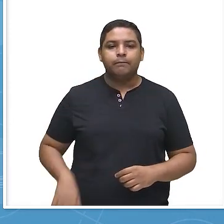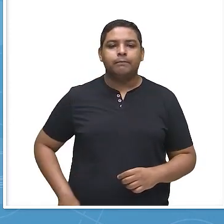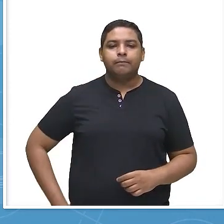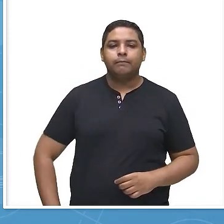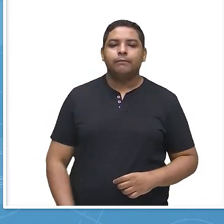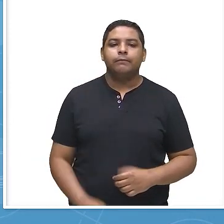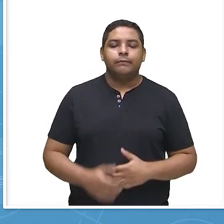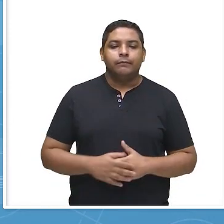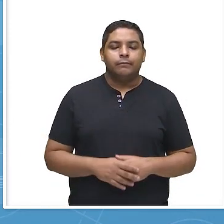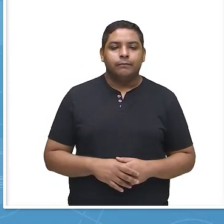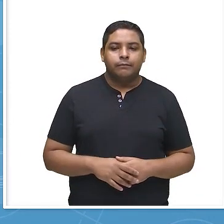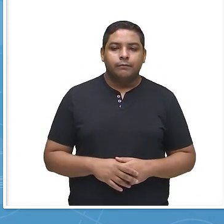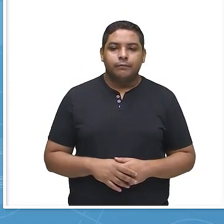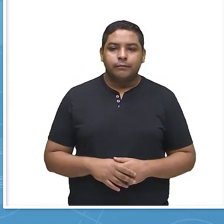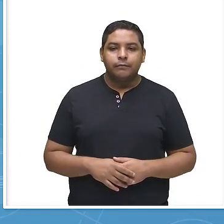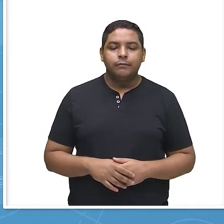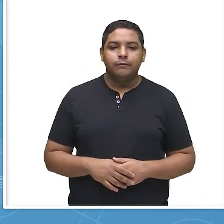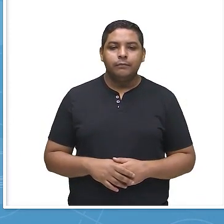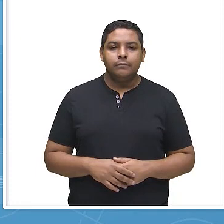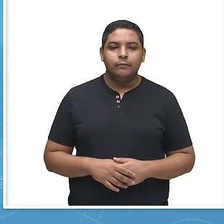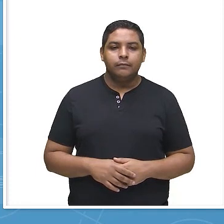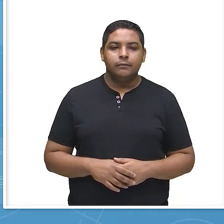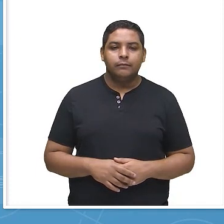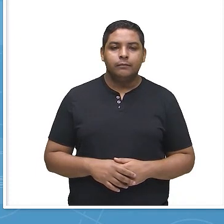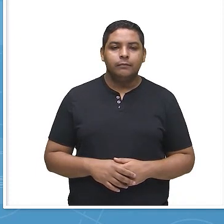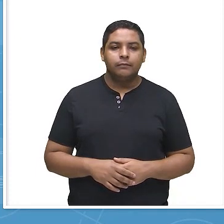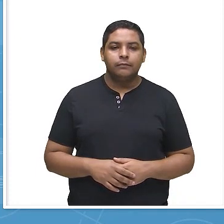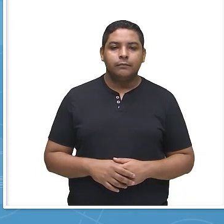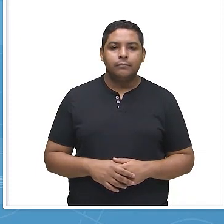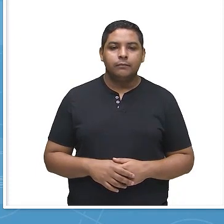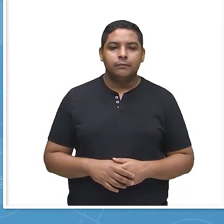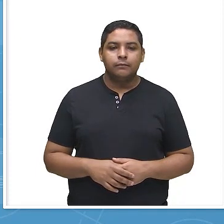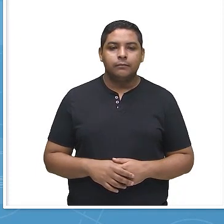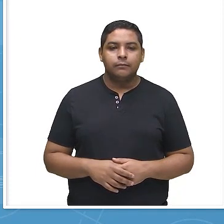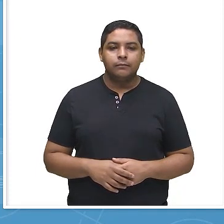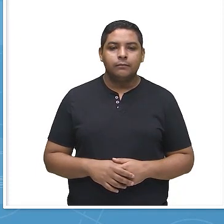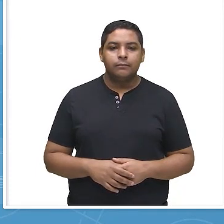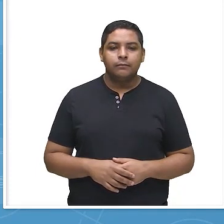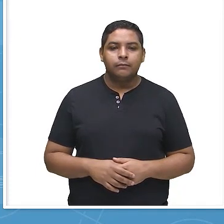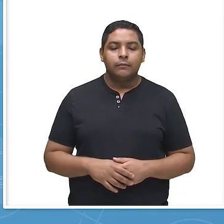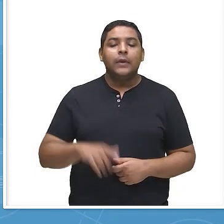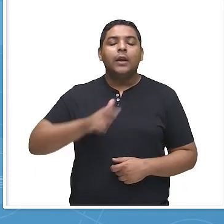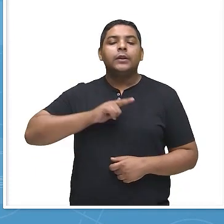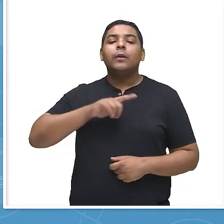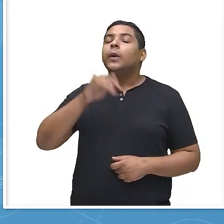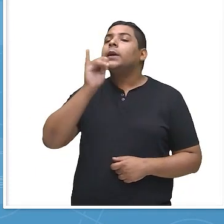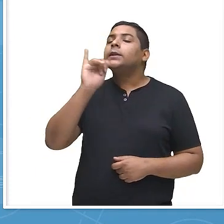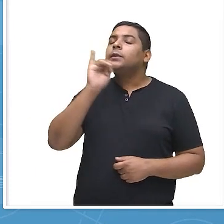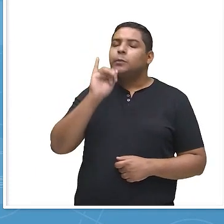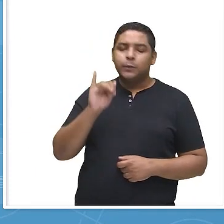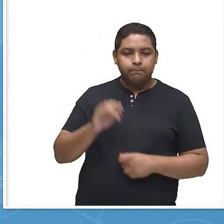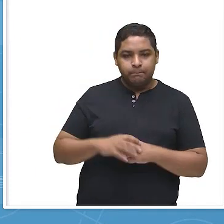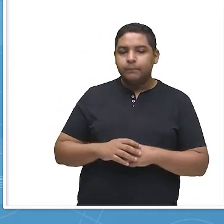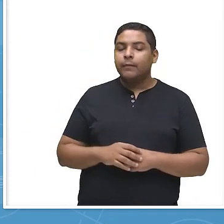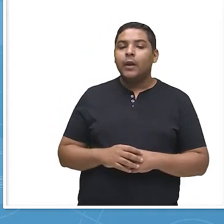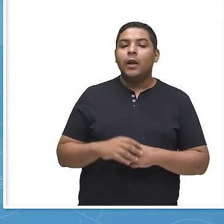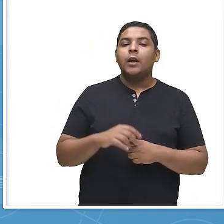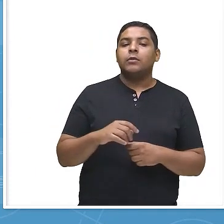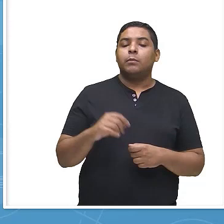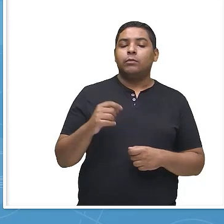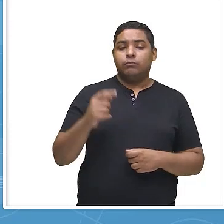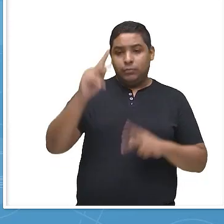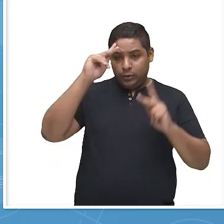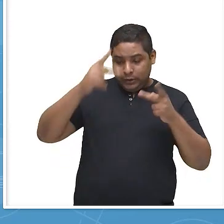para esse tipo de aula, por exemplo, quando nós derrubamos uma árvore,